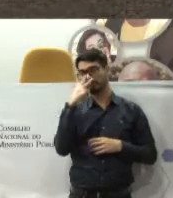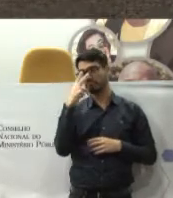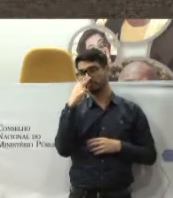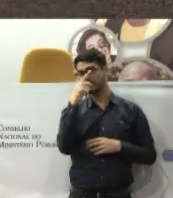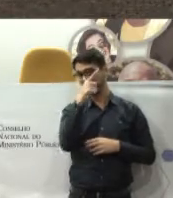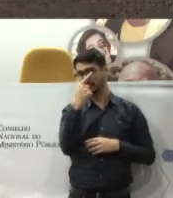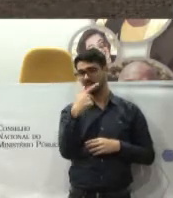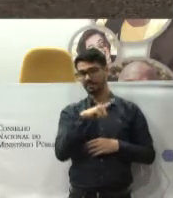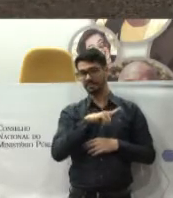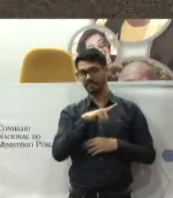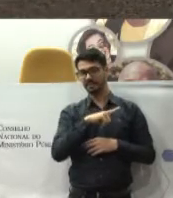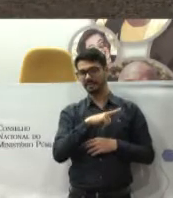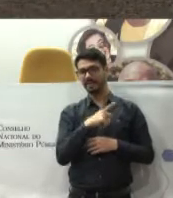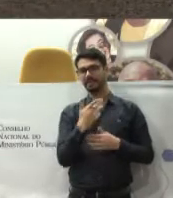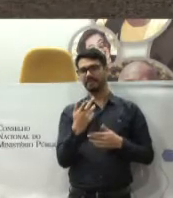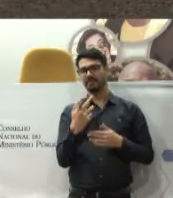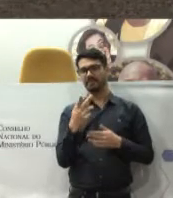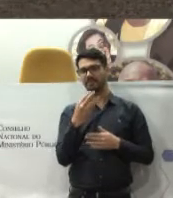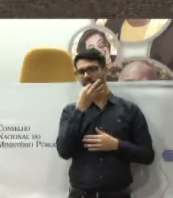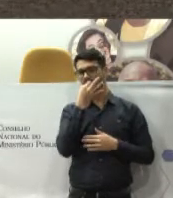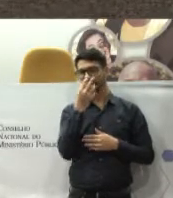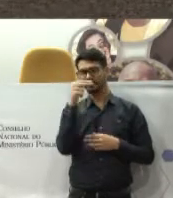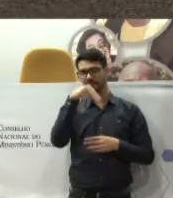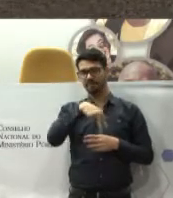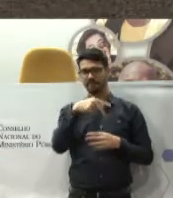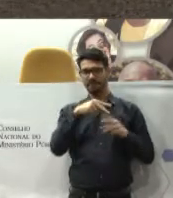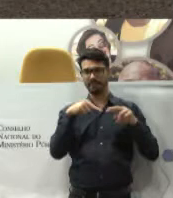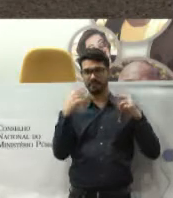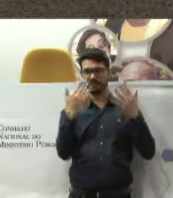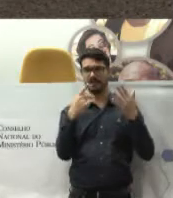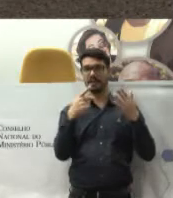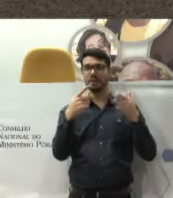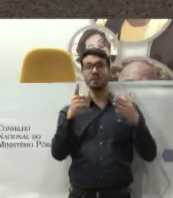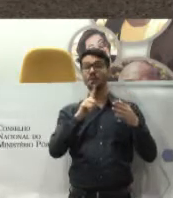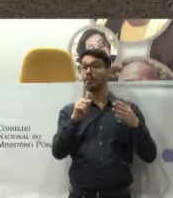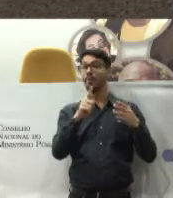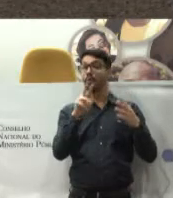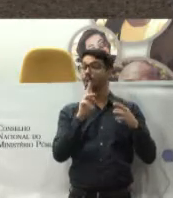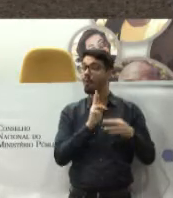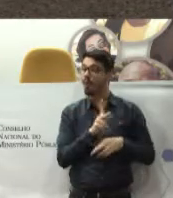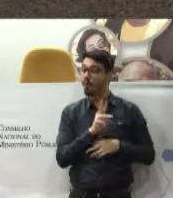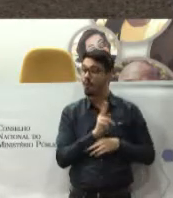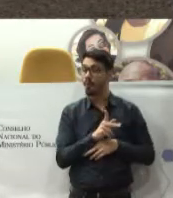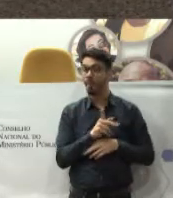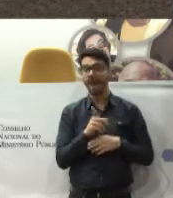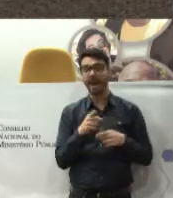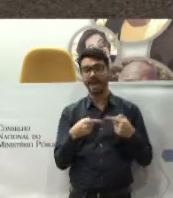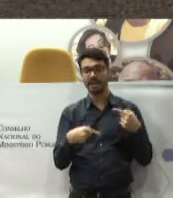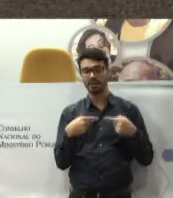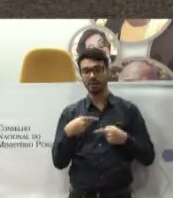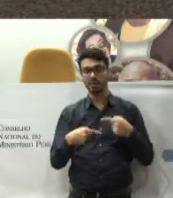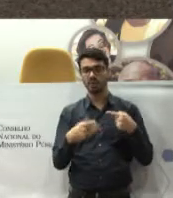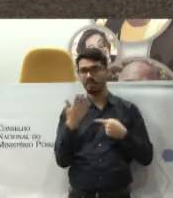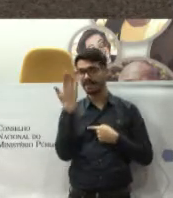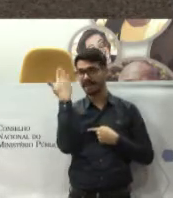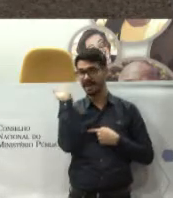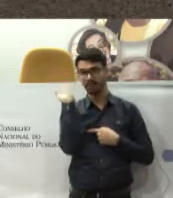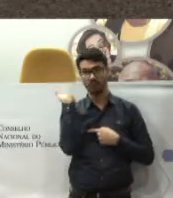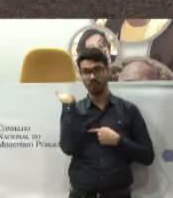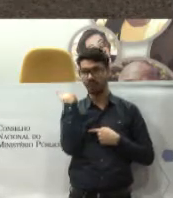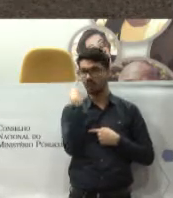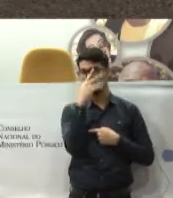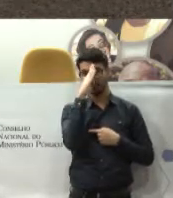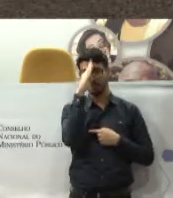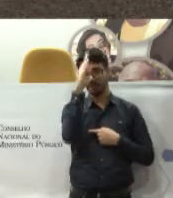visão prospectiva. Ninguém aqui está querendo discutir o passado. Essa é a primeira coisa que se deve falar em audiência e se deve ter em